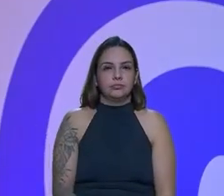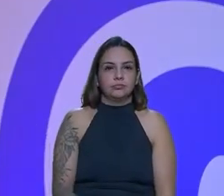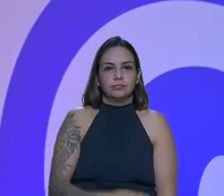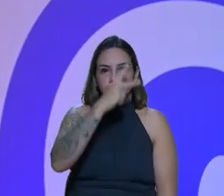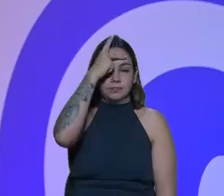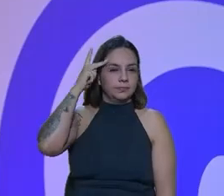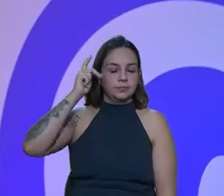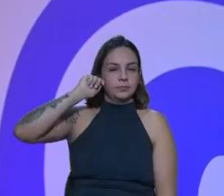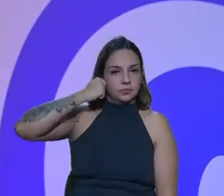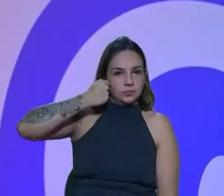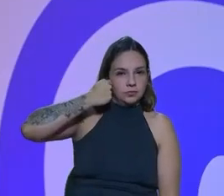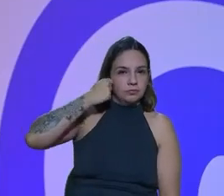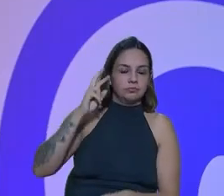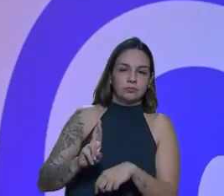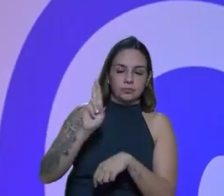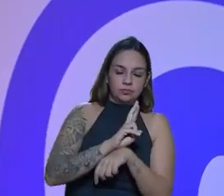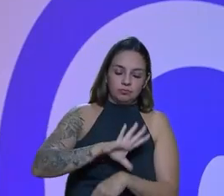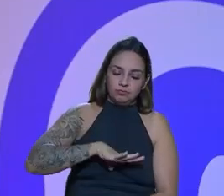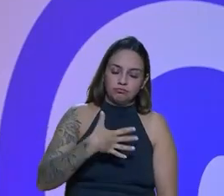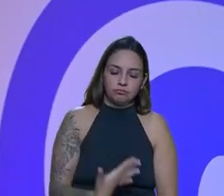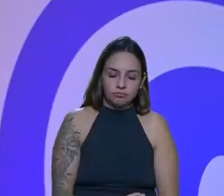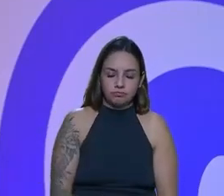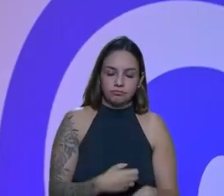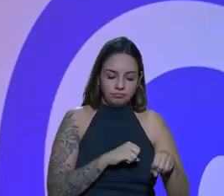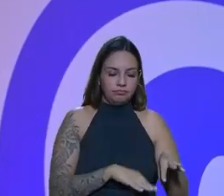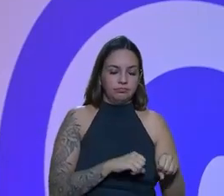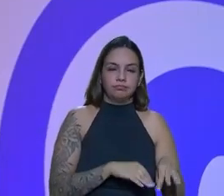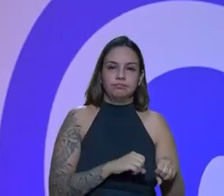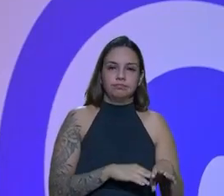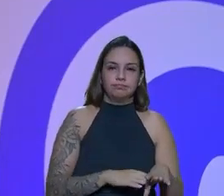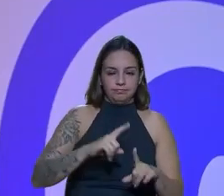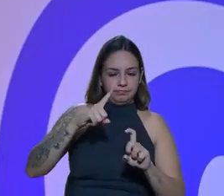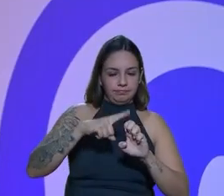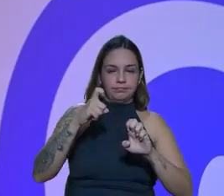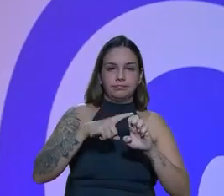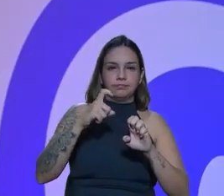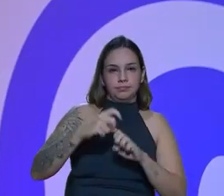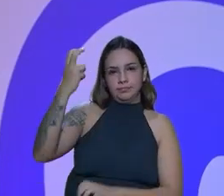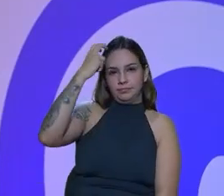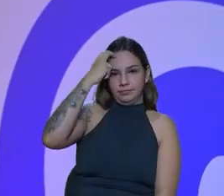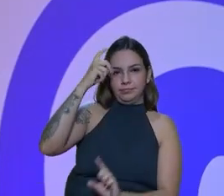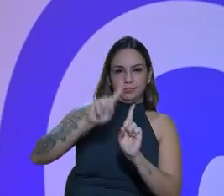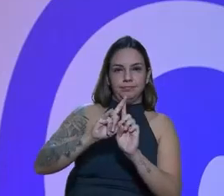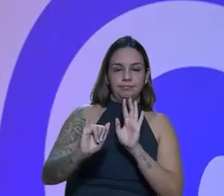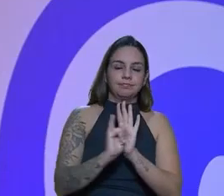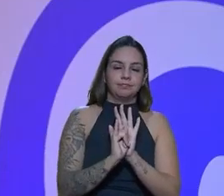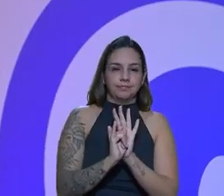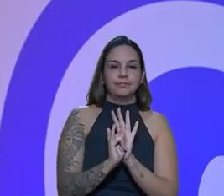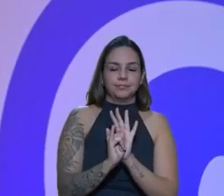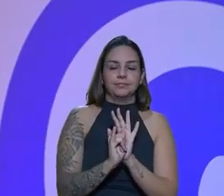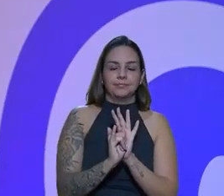São pessoas negras que representam coragem, educação, empreendedorismo, cultura e